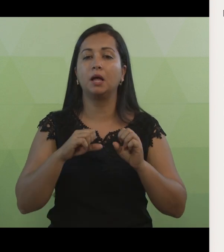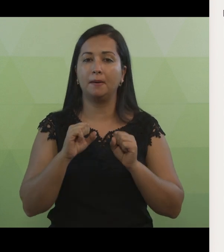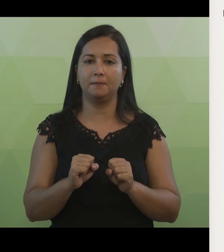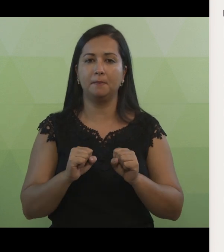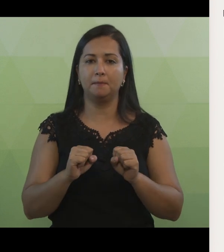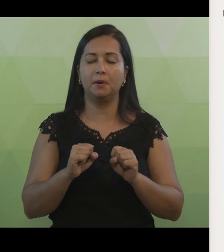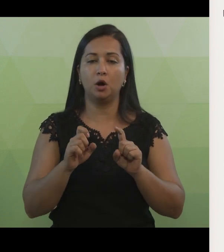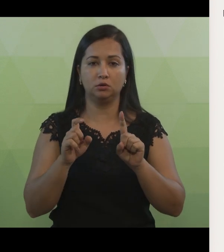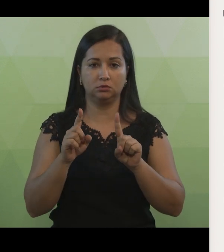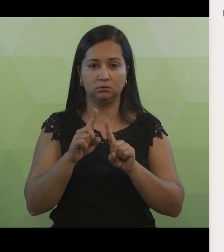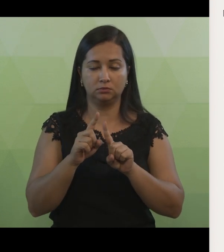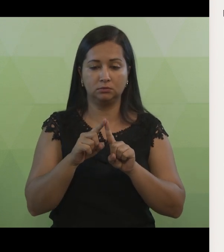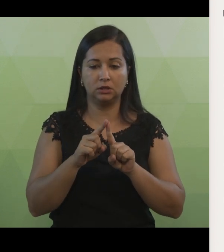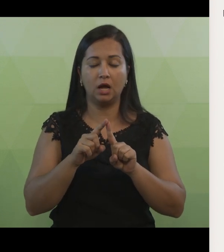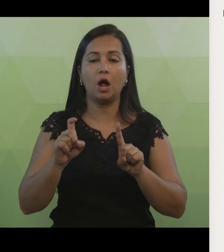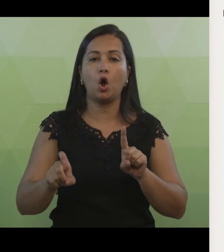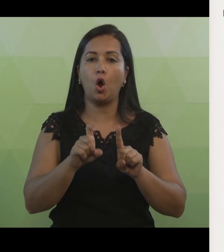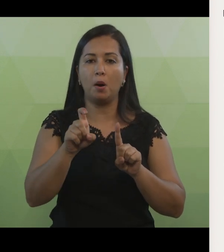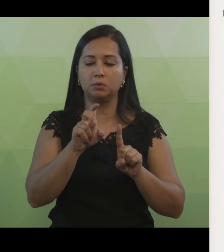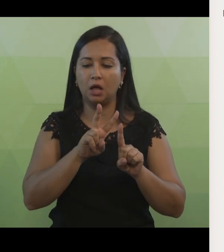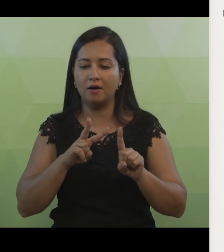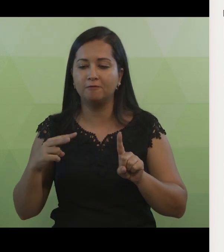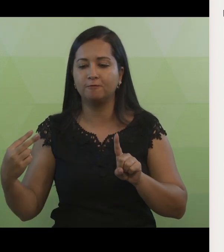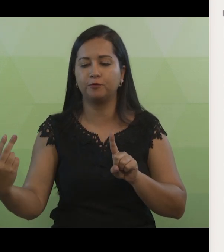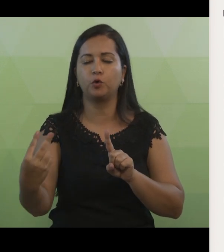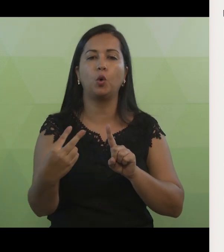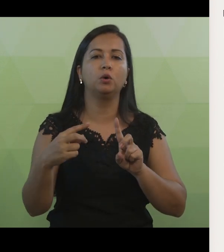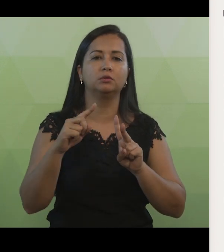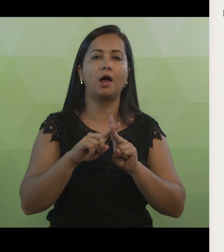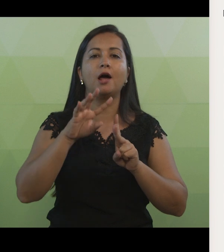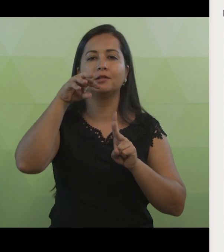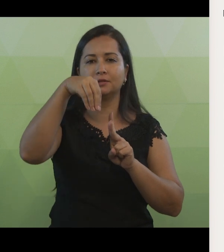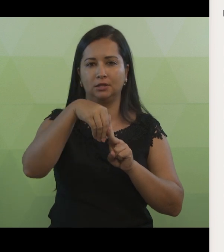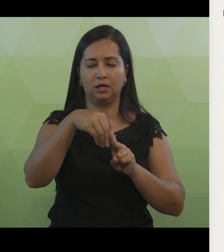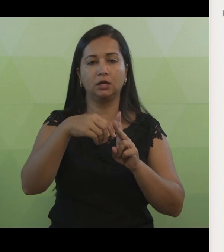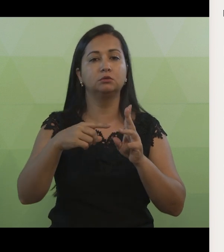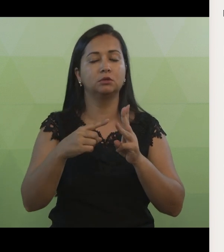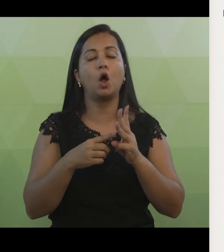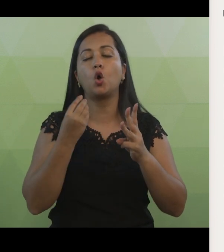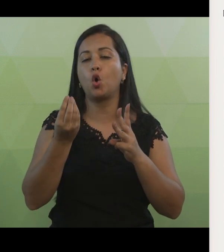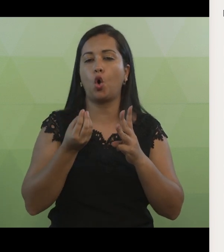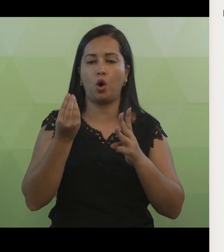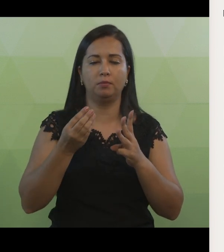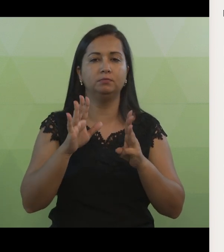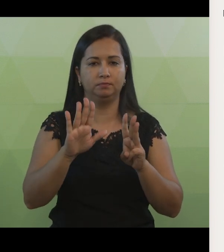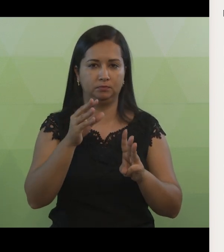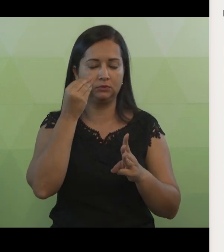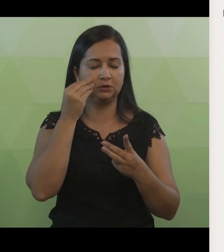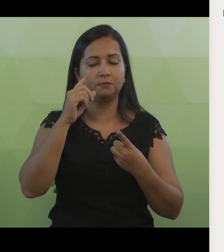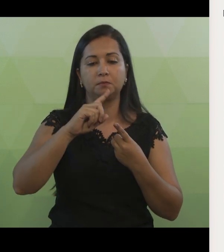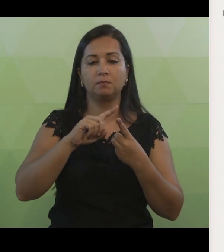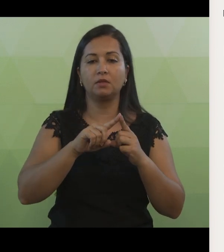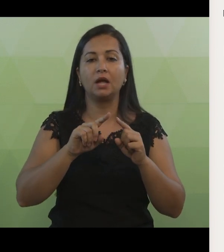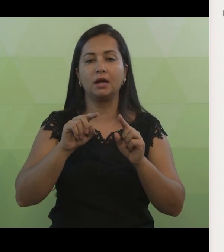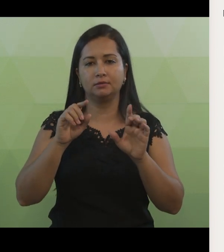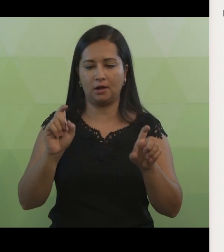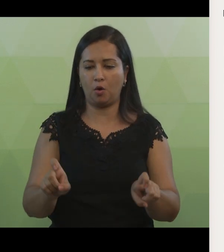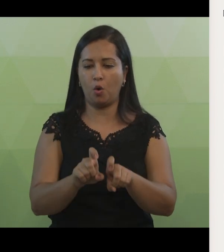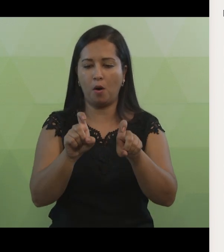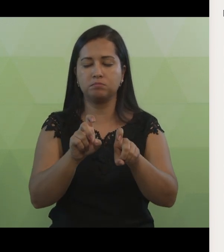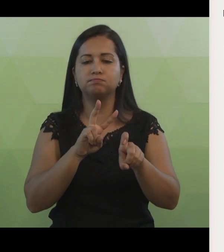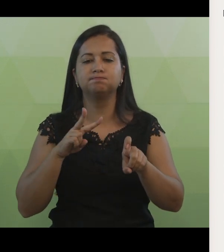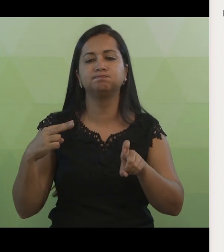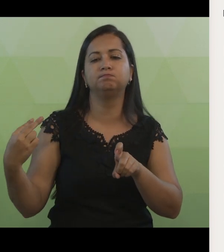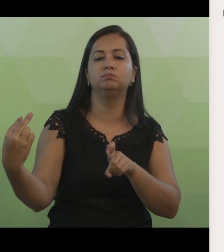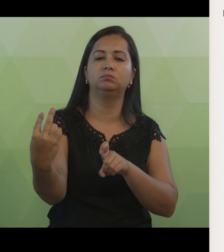do computador, a abordagem através do computador e a abordagem com o computador. A abordagem ao redor do computador é a